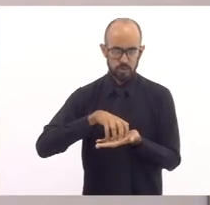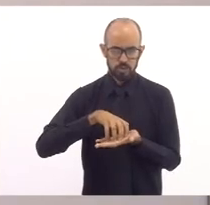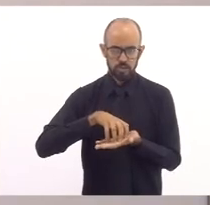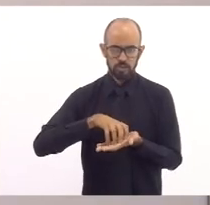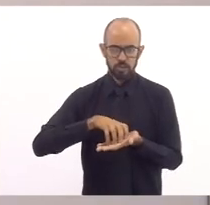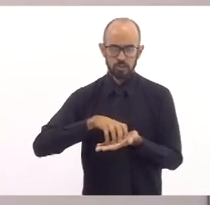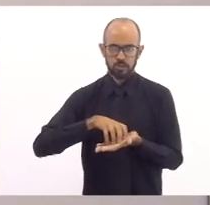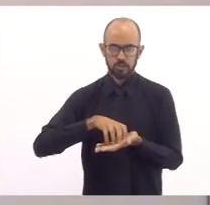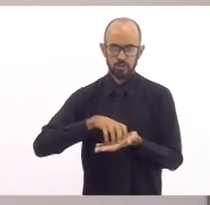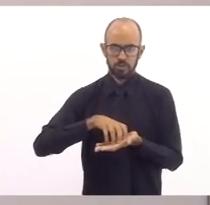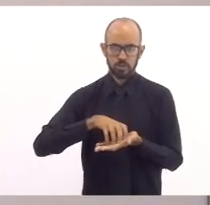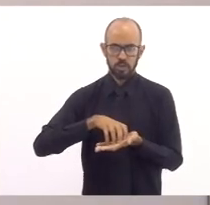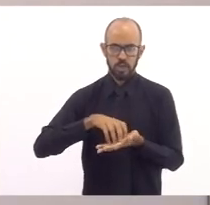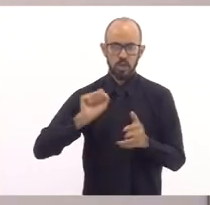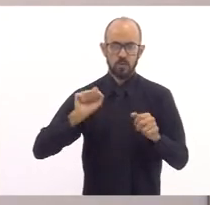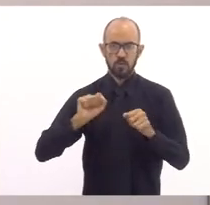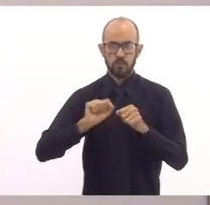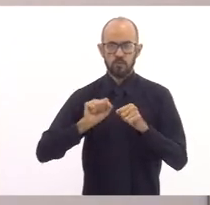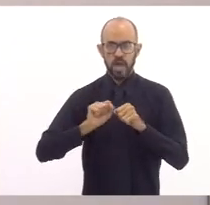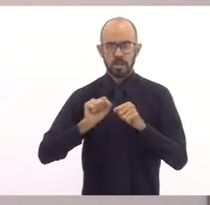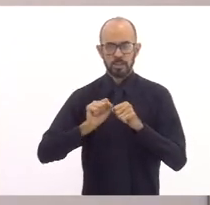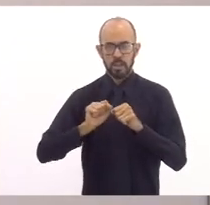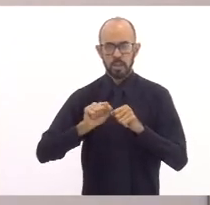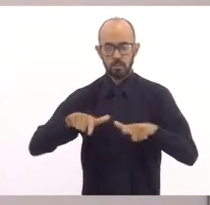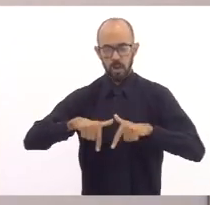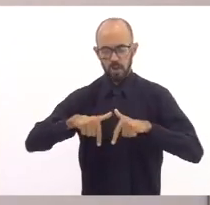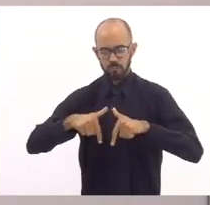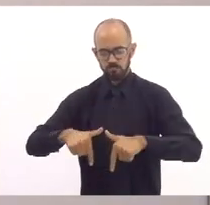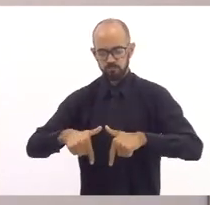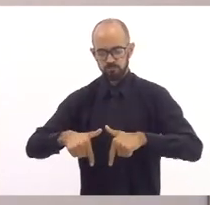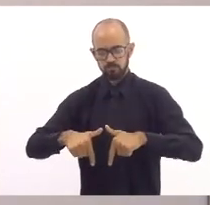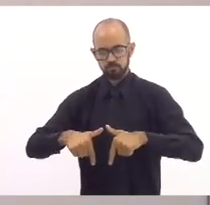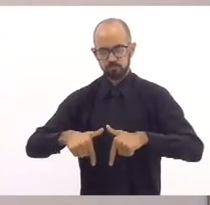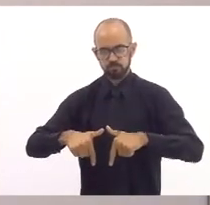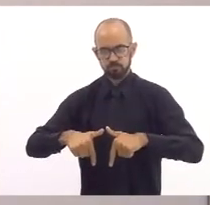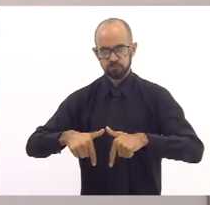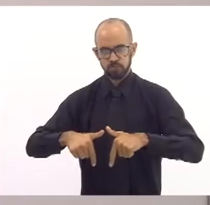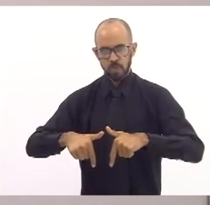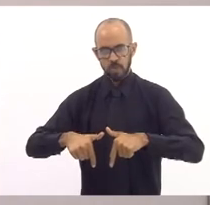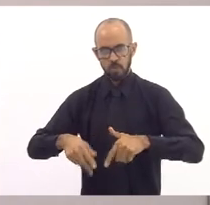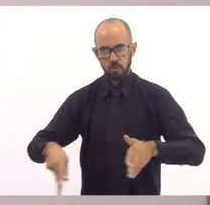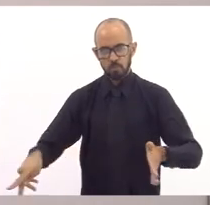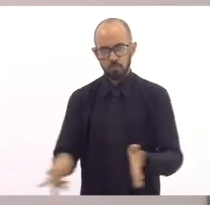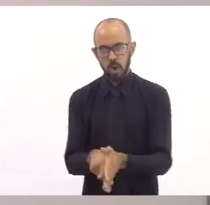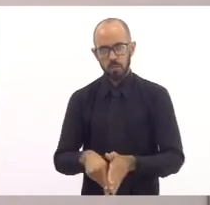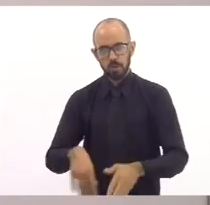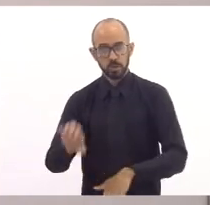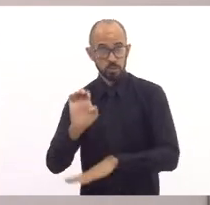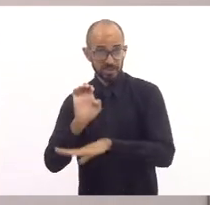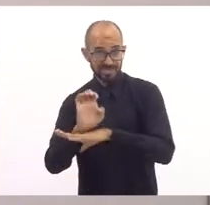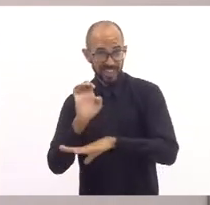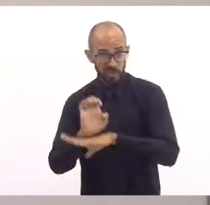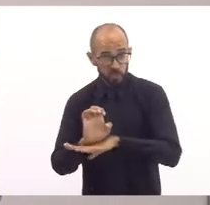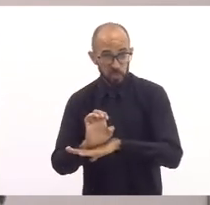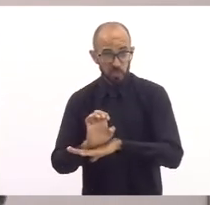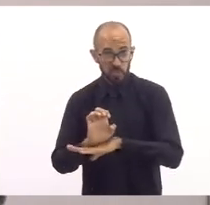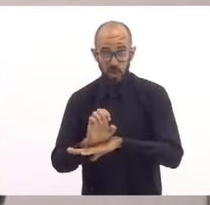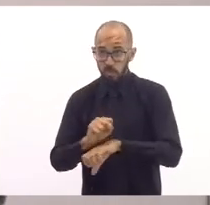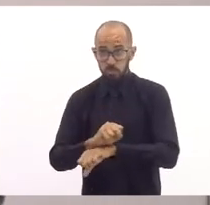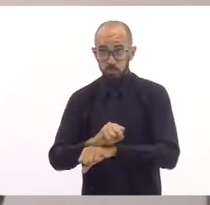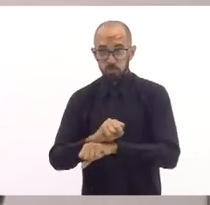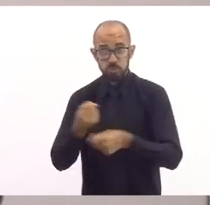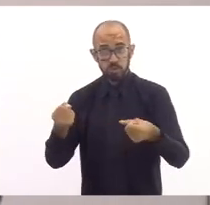as agências exercem função de Estado. E é